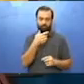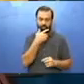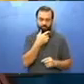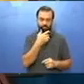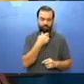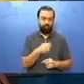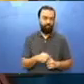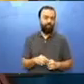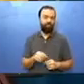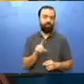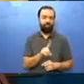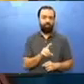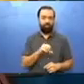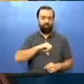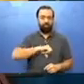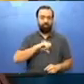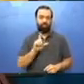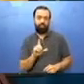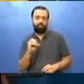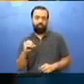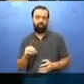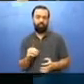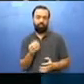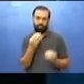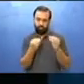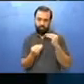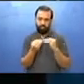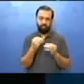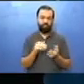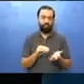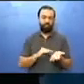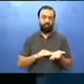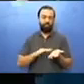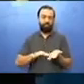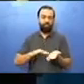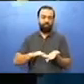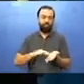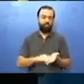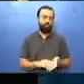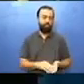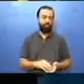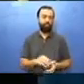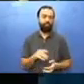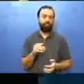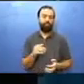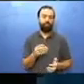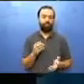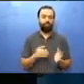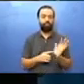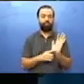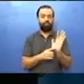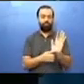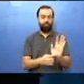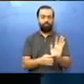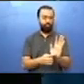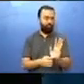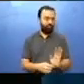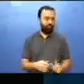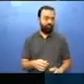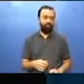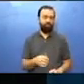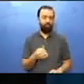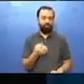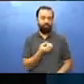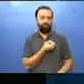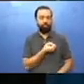biscoito. 9 e 10, comer pastéis. E olhem as ilustrações. Nós temos numerais com os dedos e nós temos aqui alguns